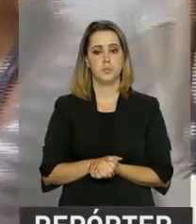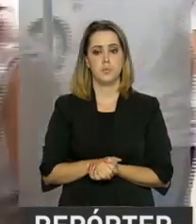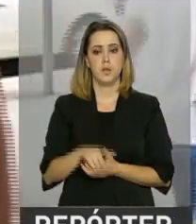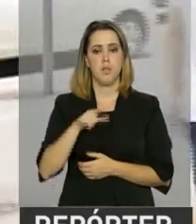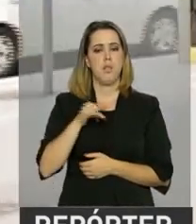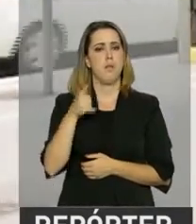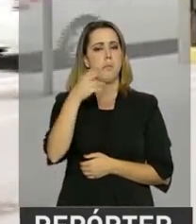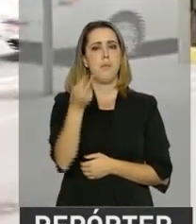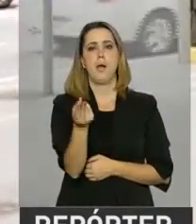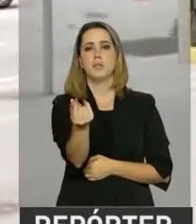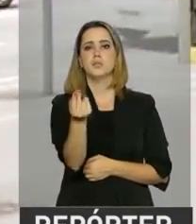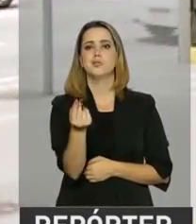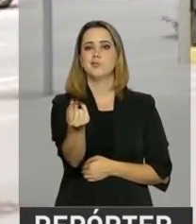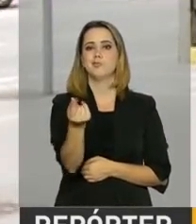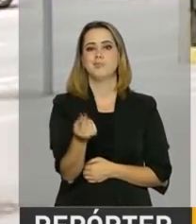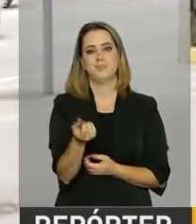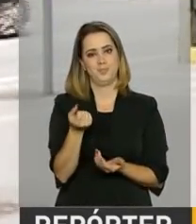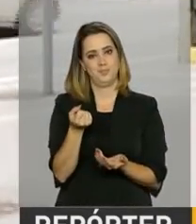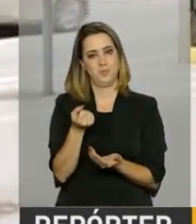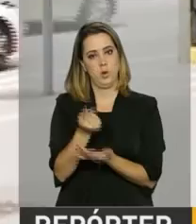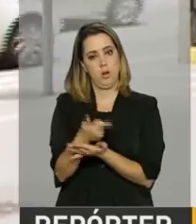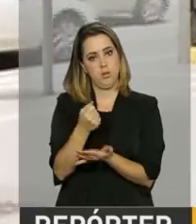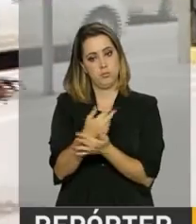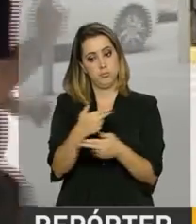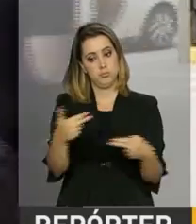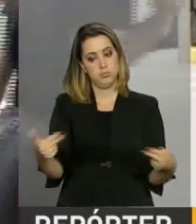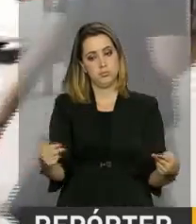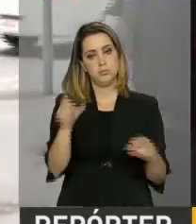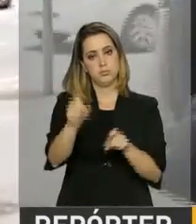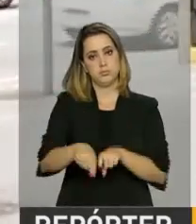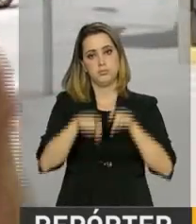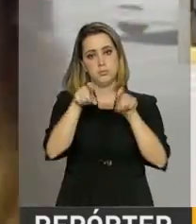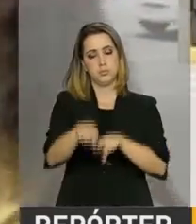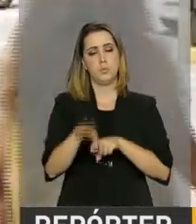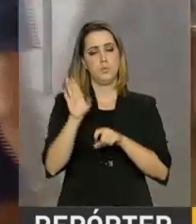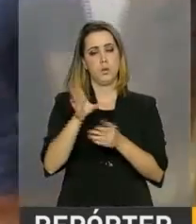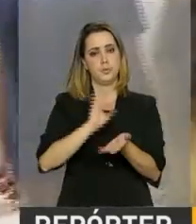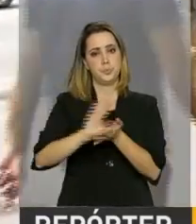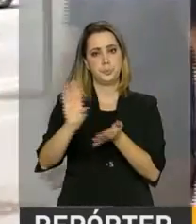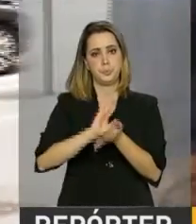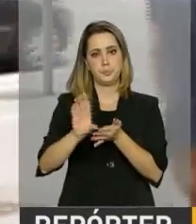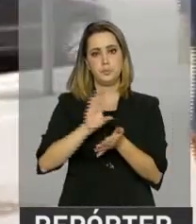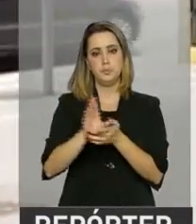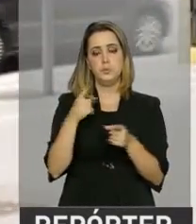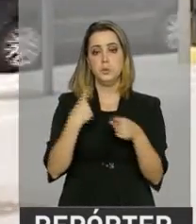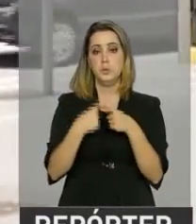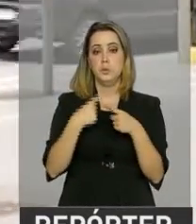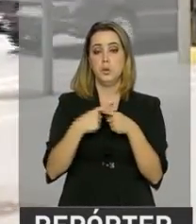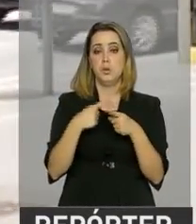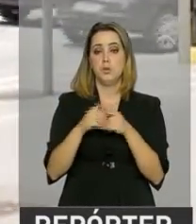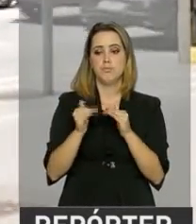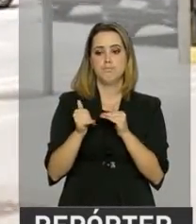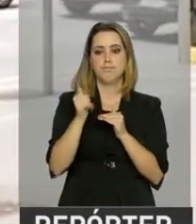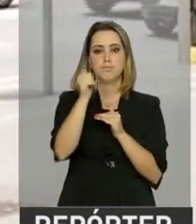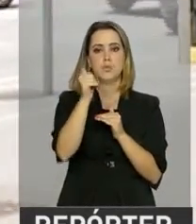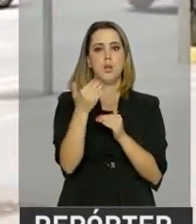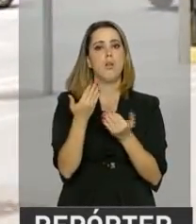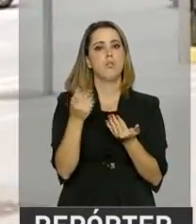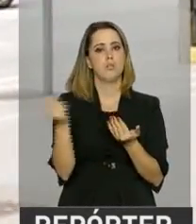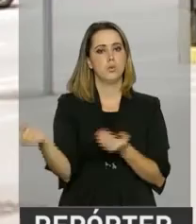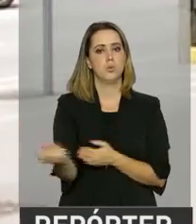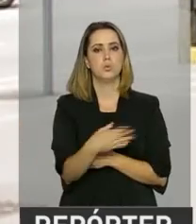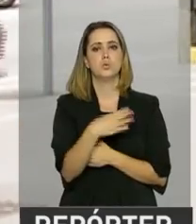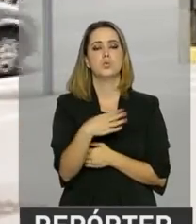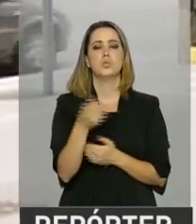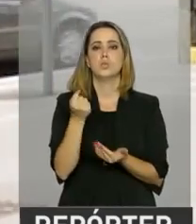mais dinheiro para a frota agrícola. O Ministério da Agricultura já liberou recursos adicionais por causa do aumento da procura pelo Moder